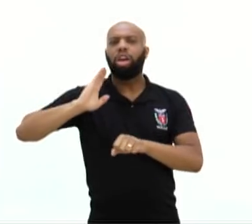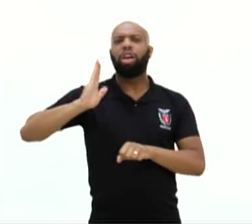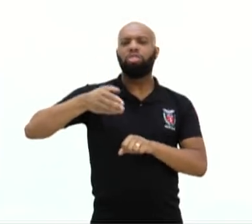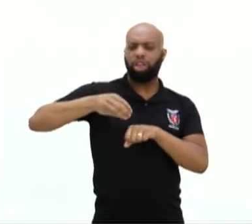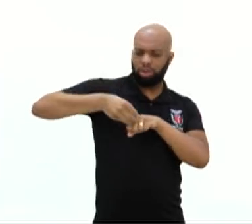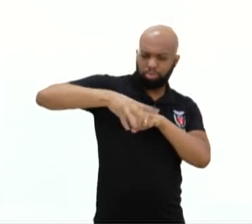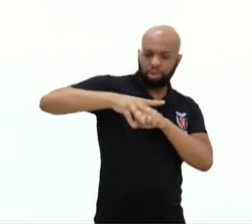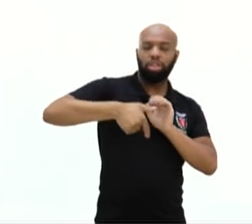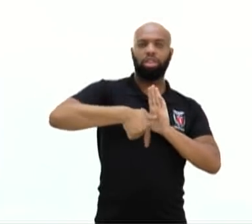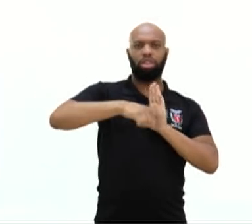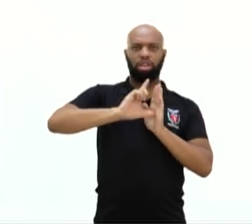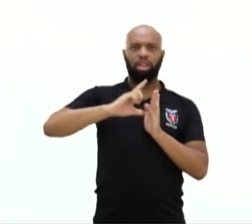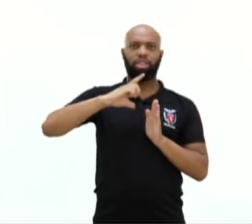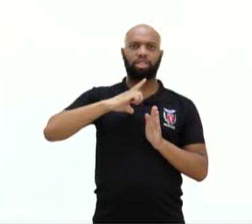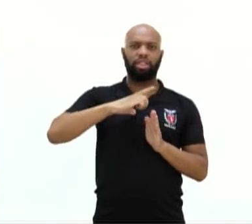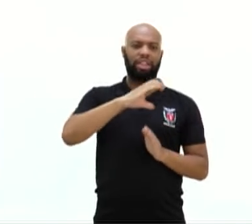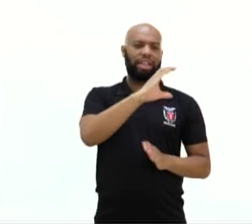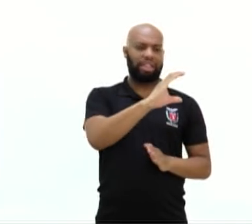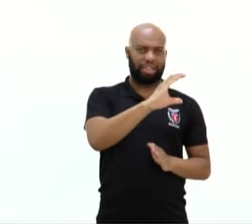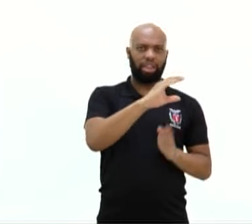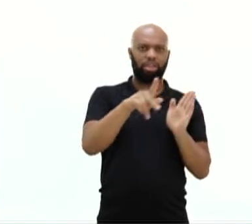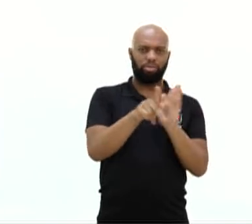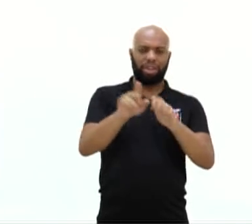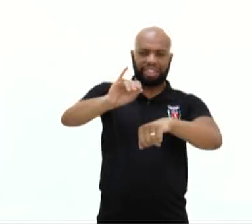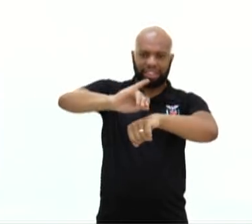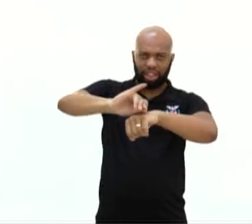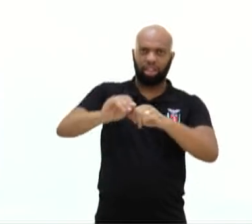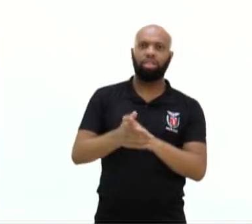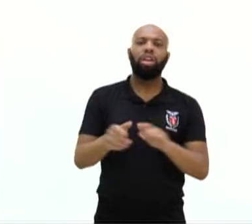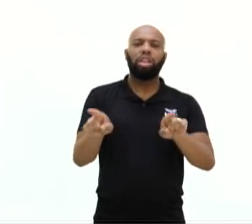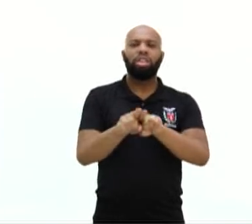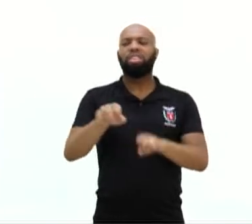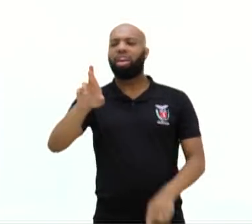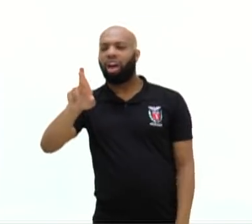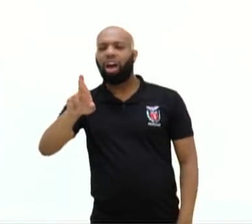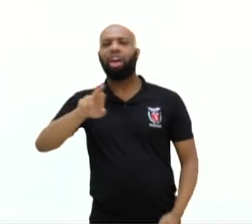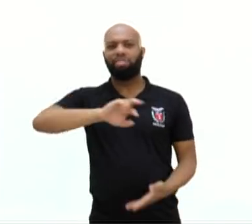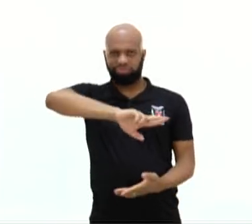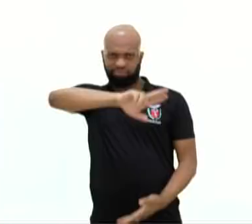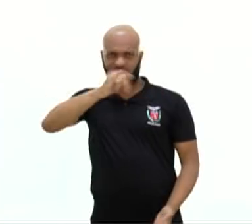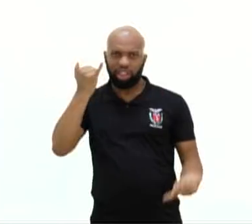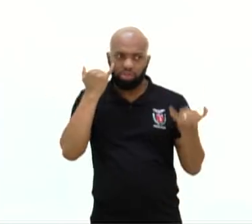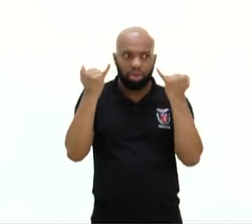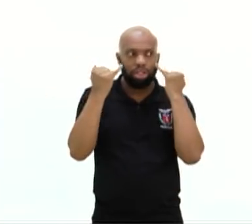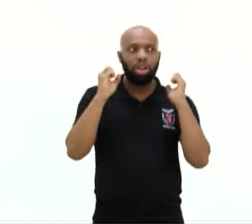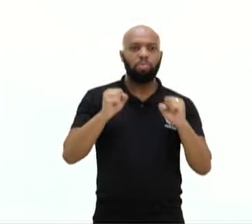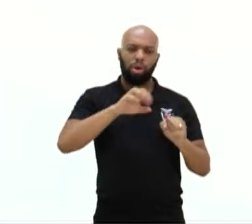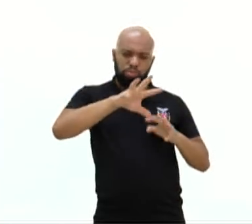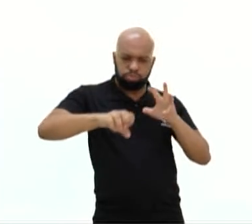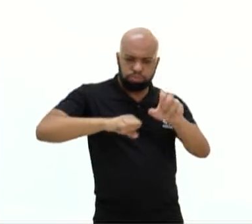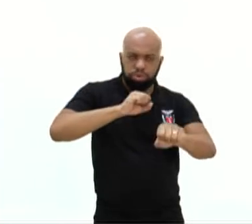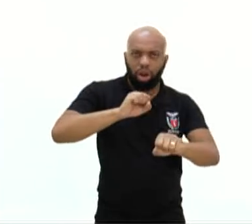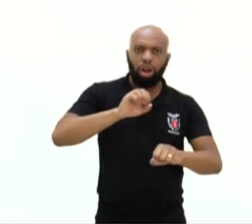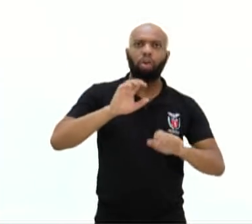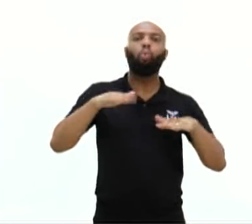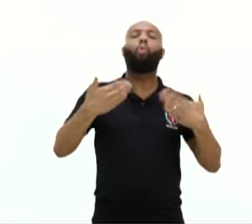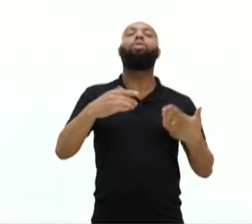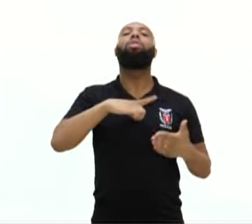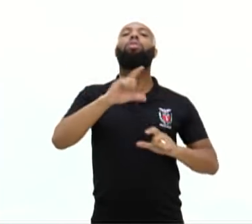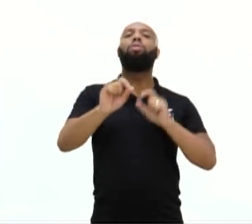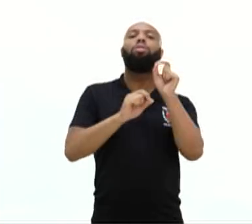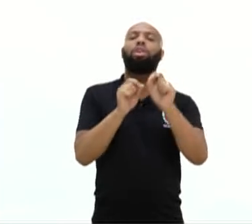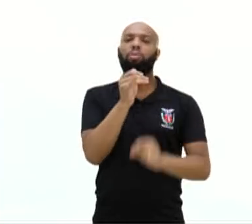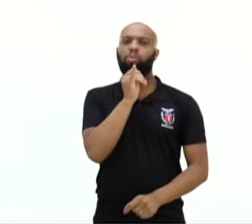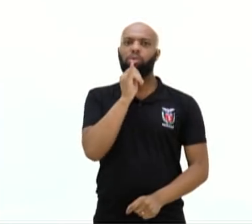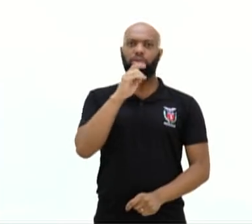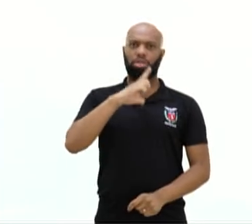dito, coordenadas de centro de circunferência, raio, etc. A gente pode retirar isso quando tem, por